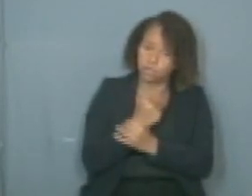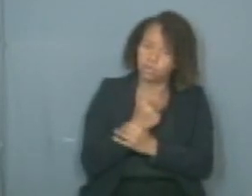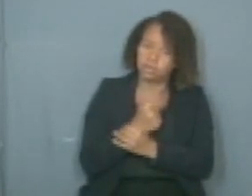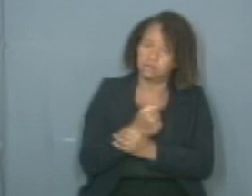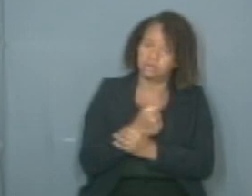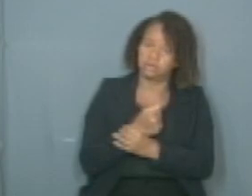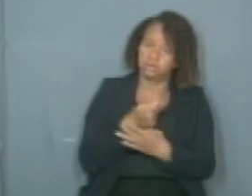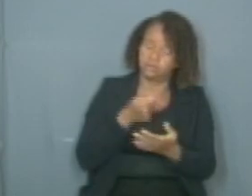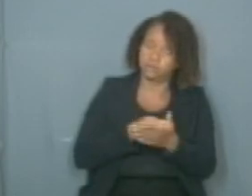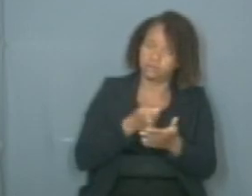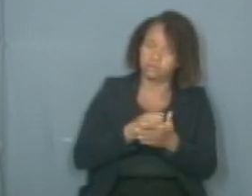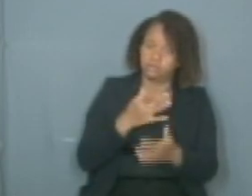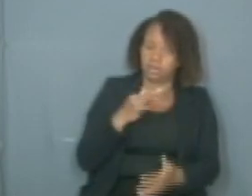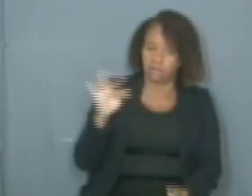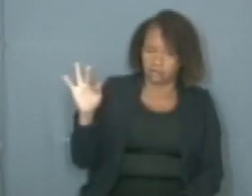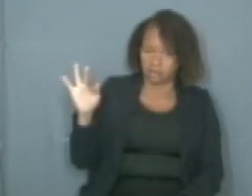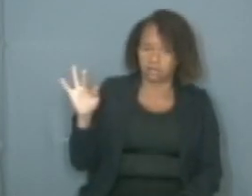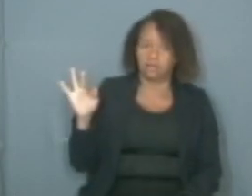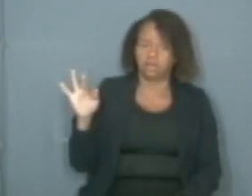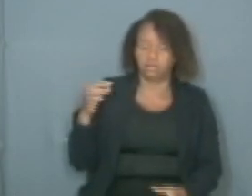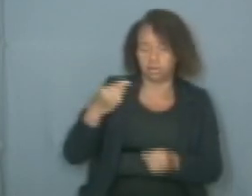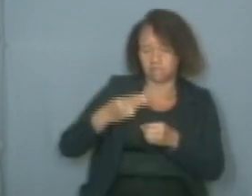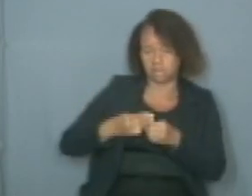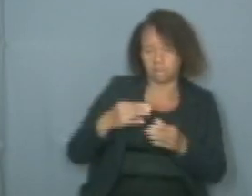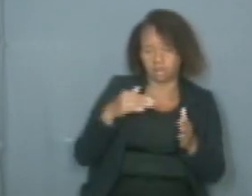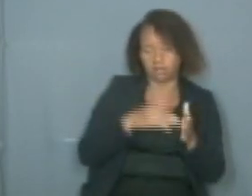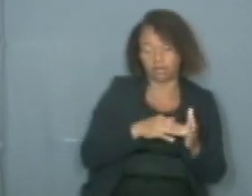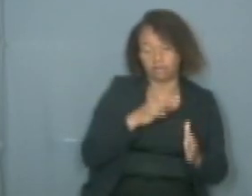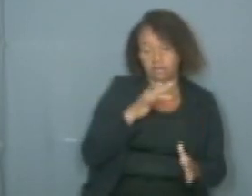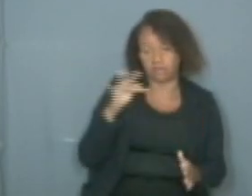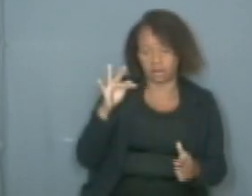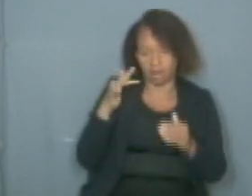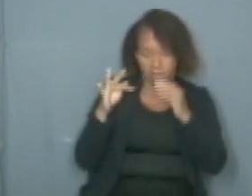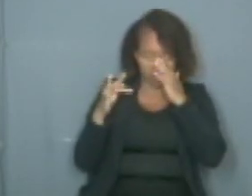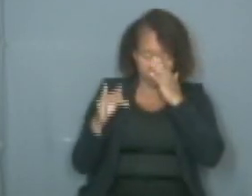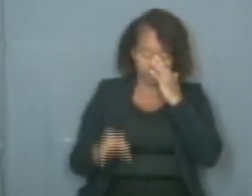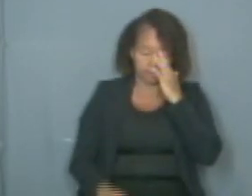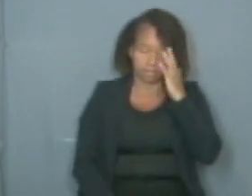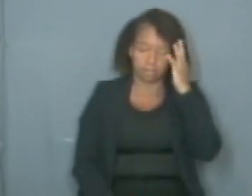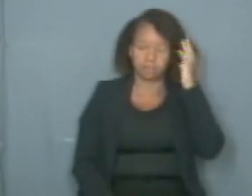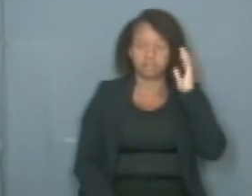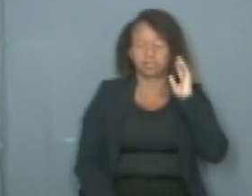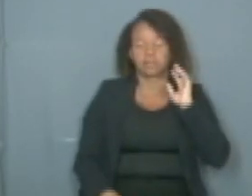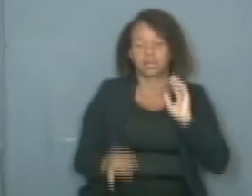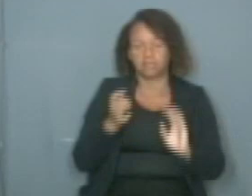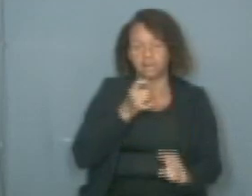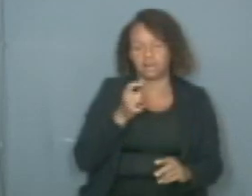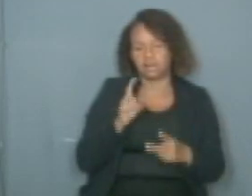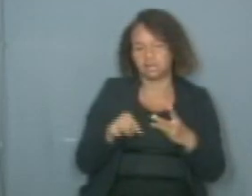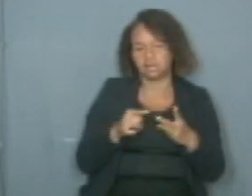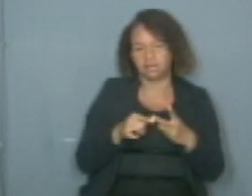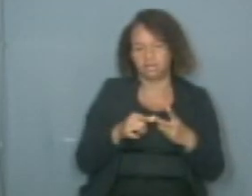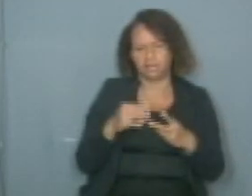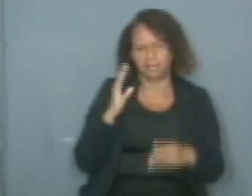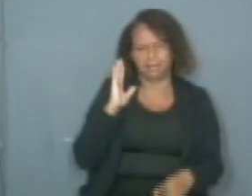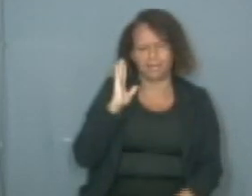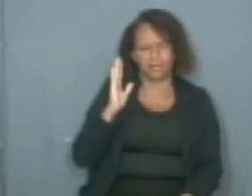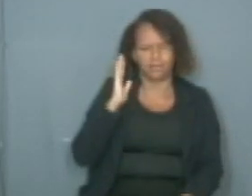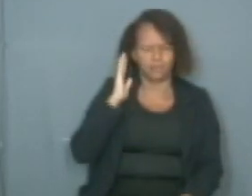dever dos entes federativos, desde o municipal até o federal, ponto. Primeiro que é mentira. Segundo que é